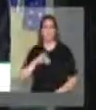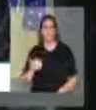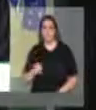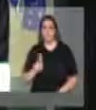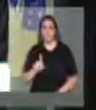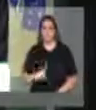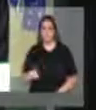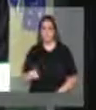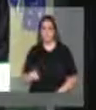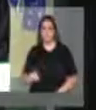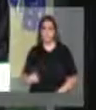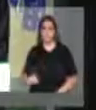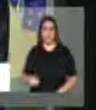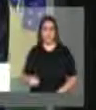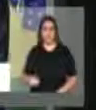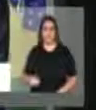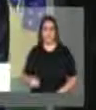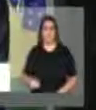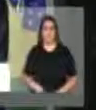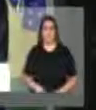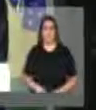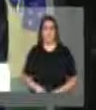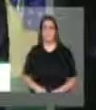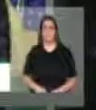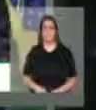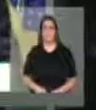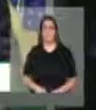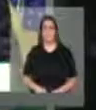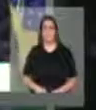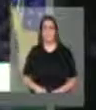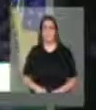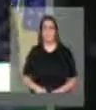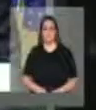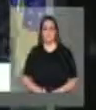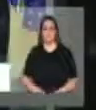que participou do processo,